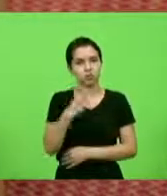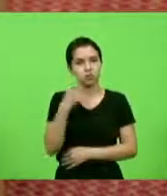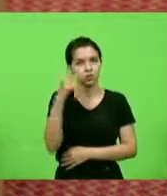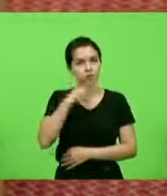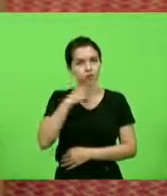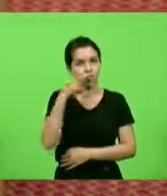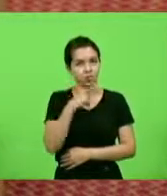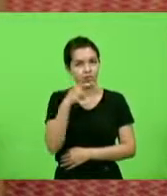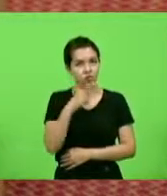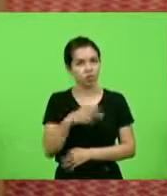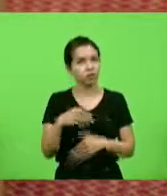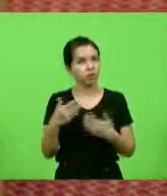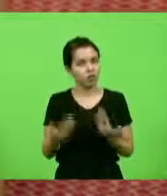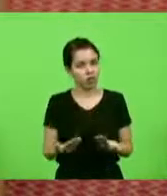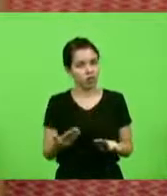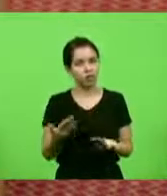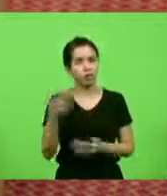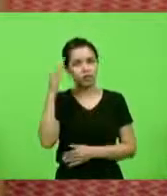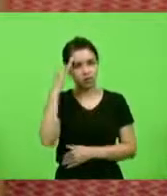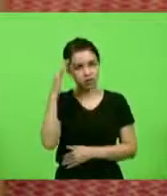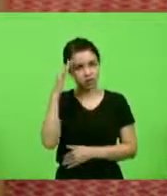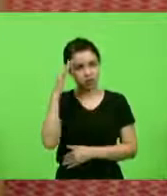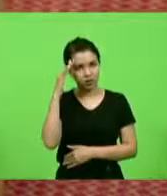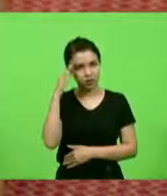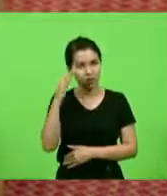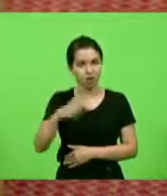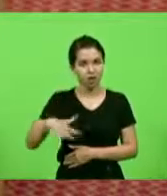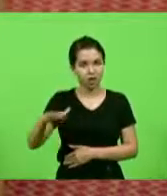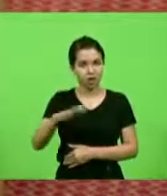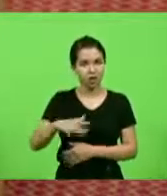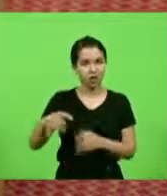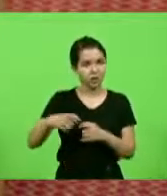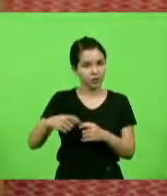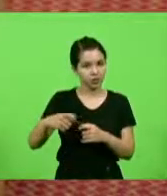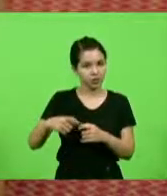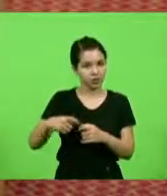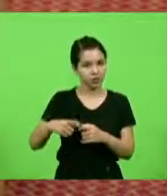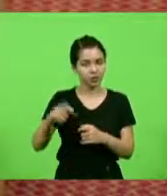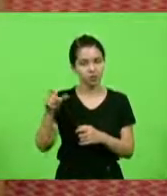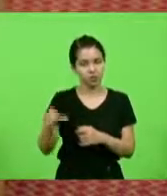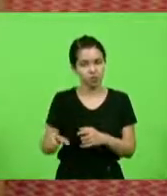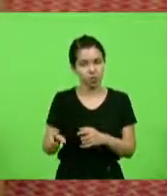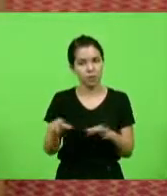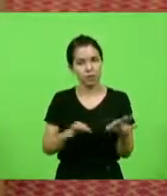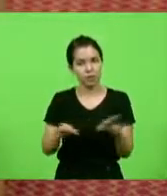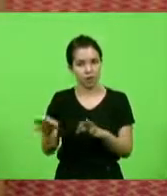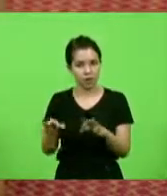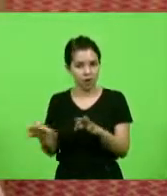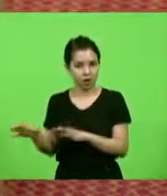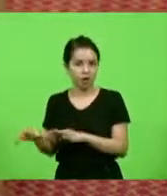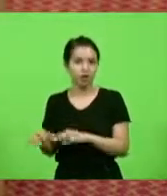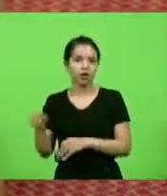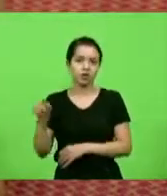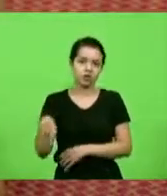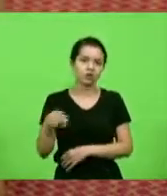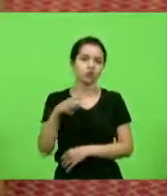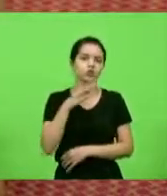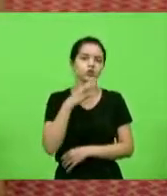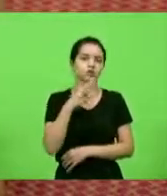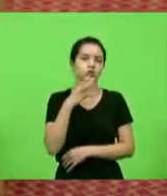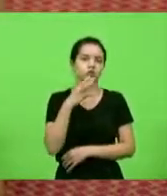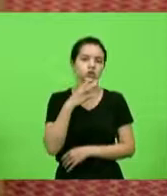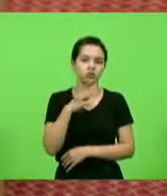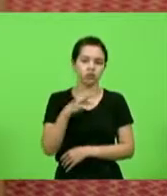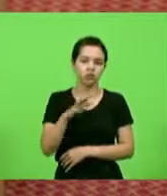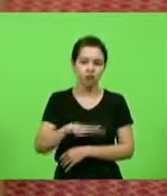Kennedy. Então, eu entendo que na medicina quem prepara é quem conhece, na educação é quem